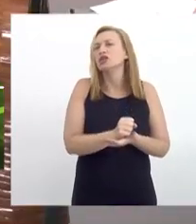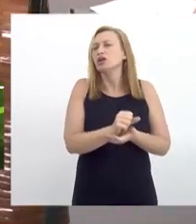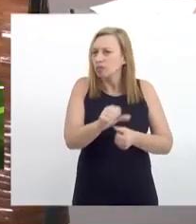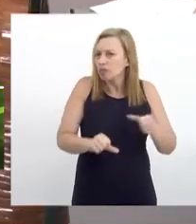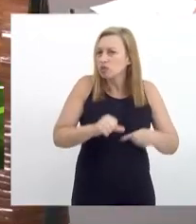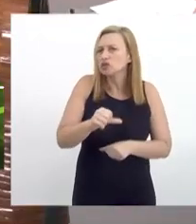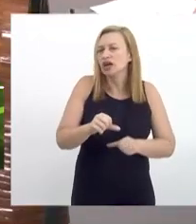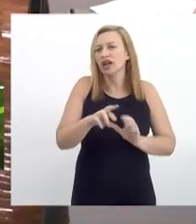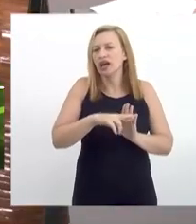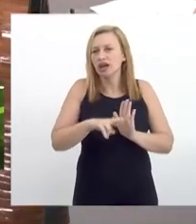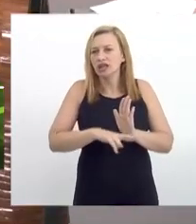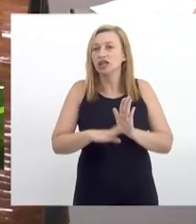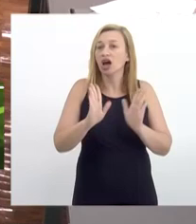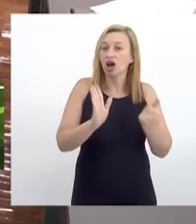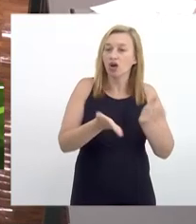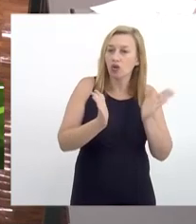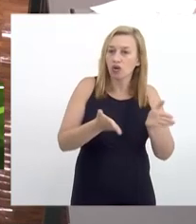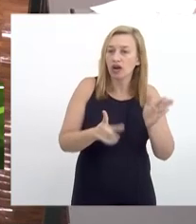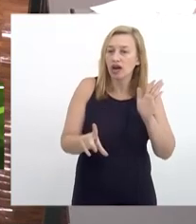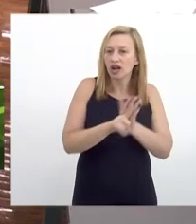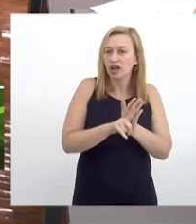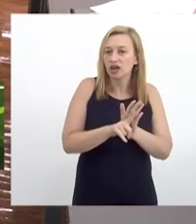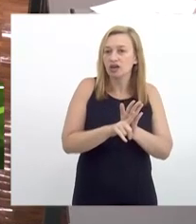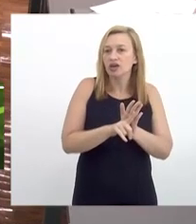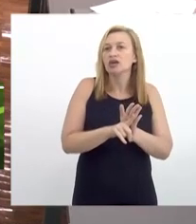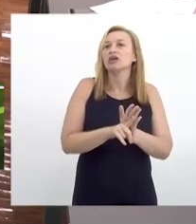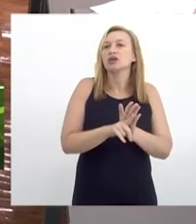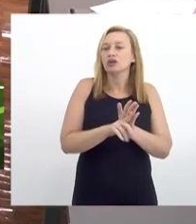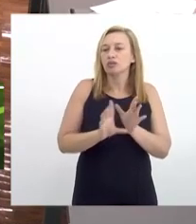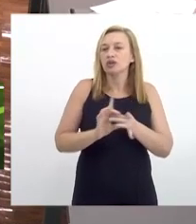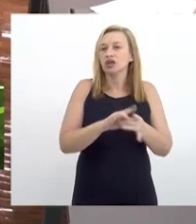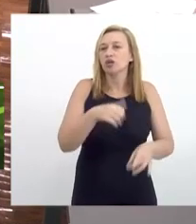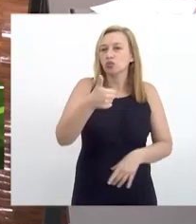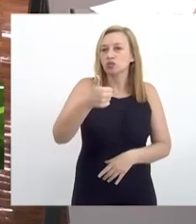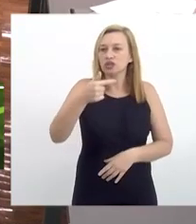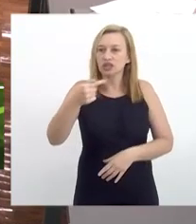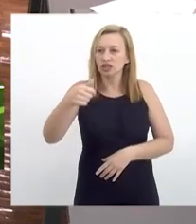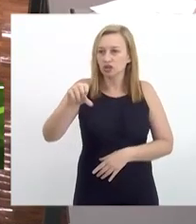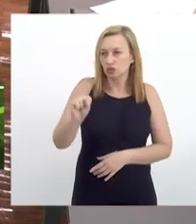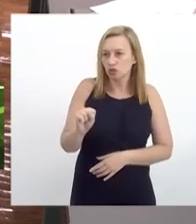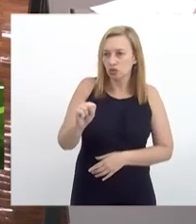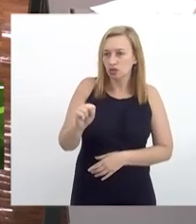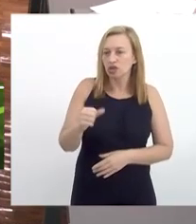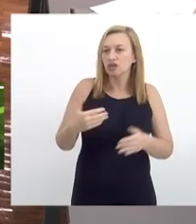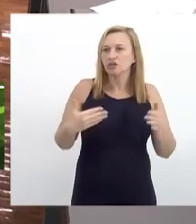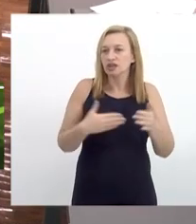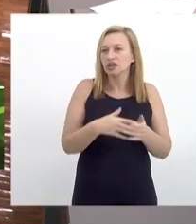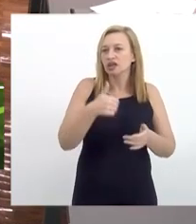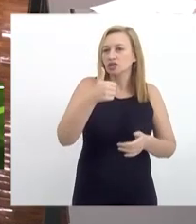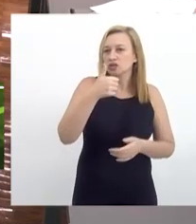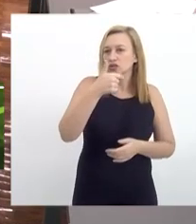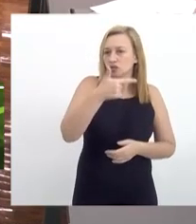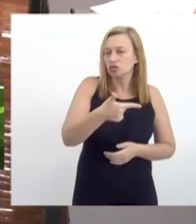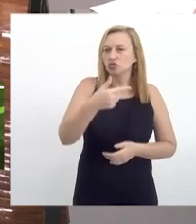regras. O vale agora é a lei complementar 178. Que vai posterior a 2023. que fala em nove anos,